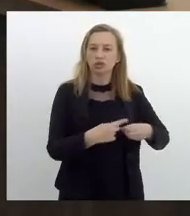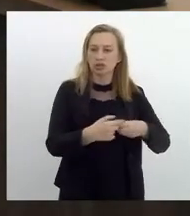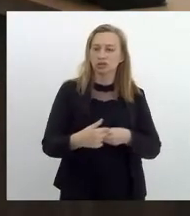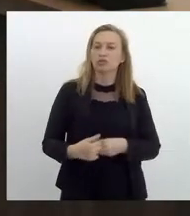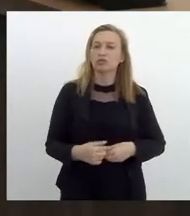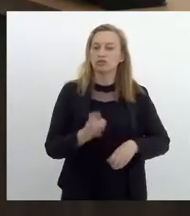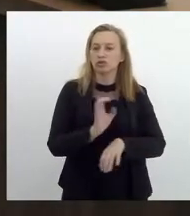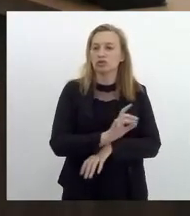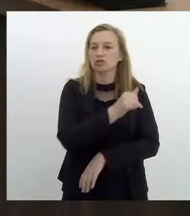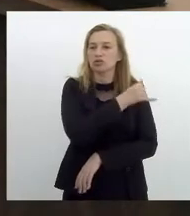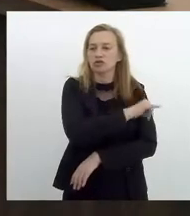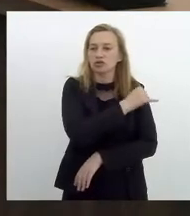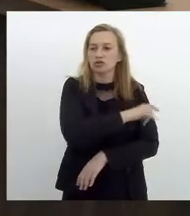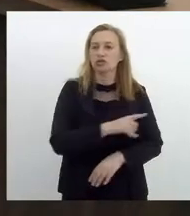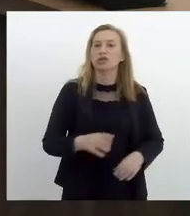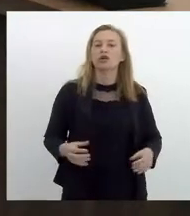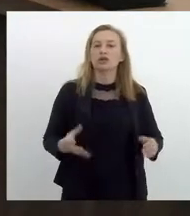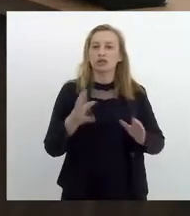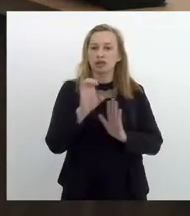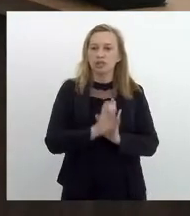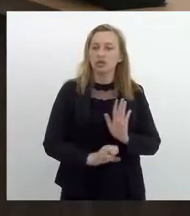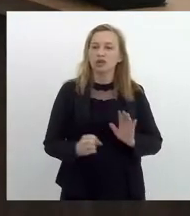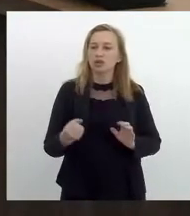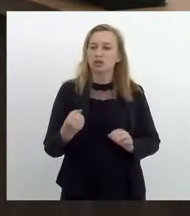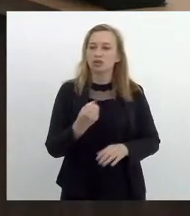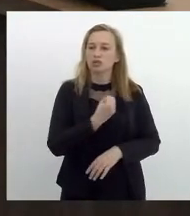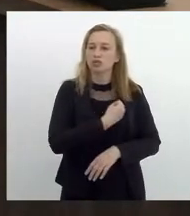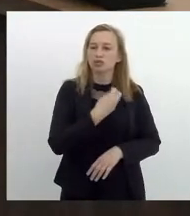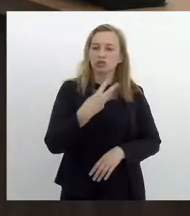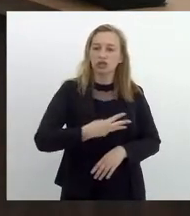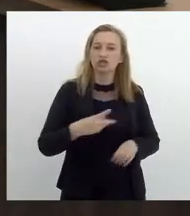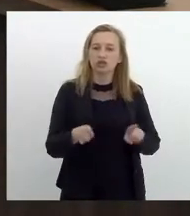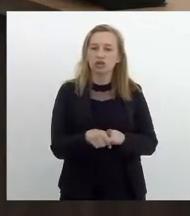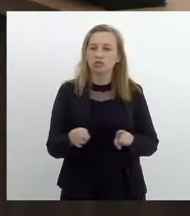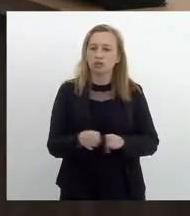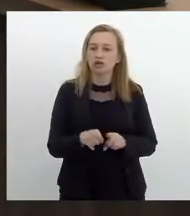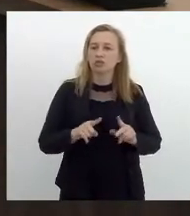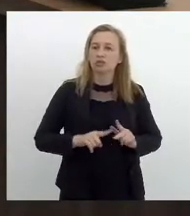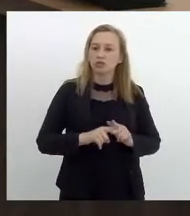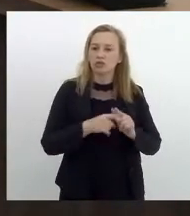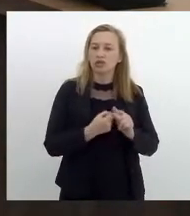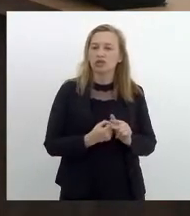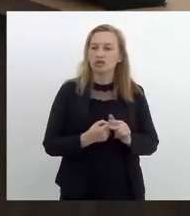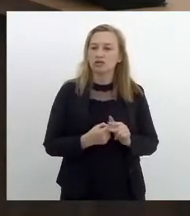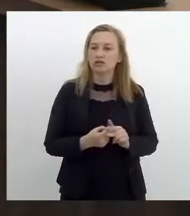Janeiro. E a emenda número 3, também modificativa,